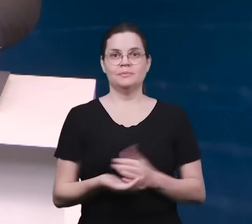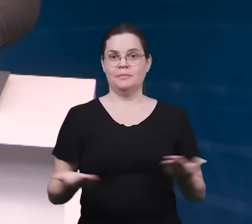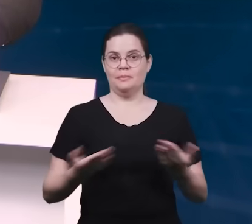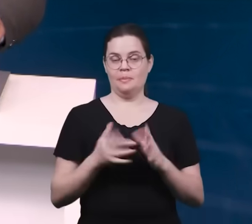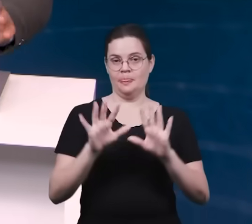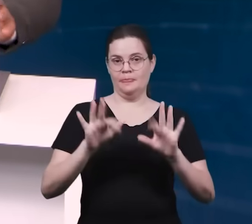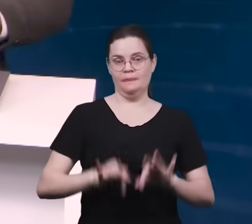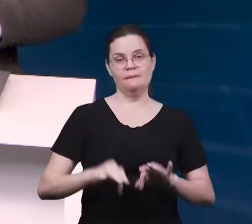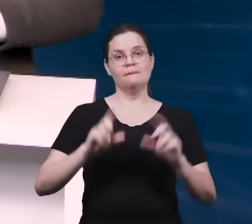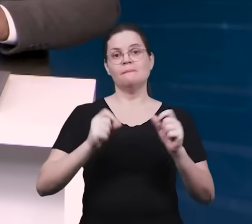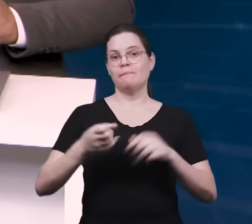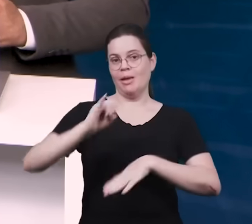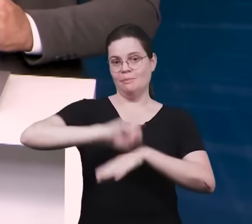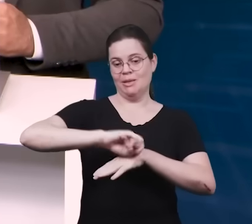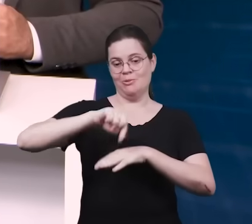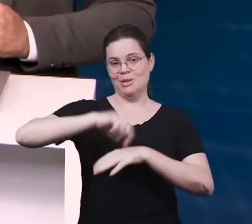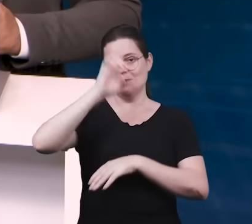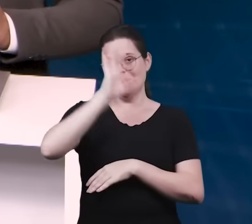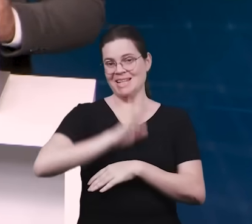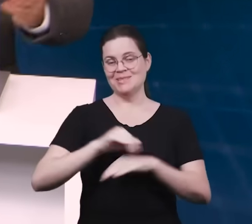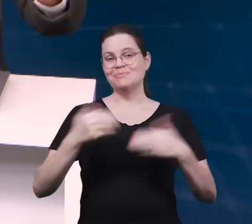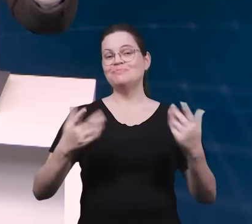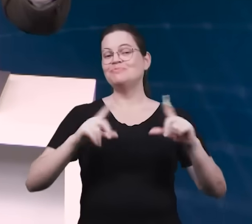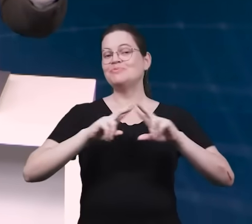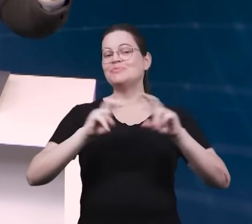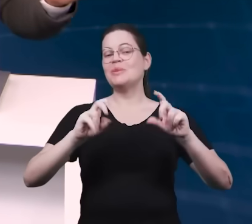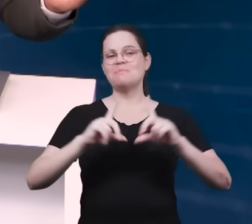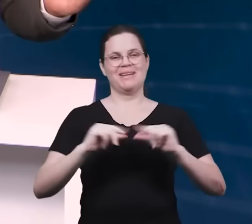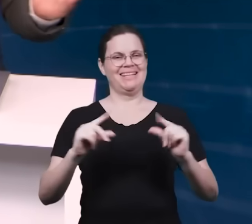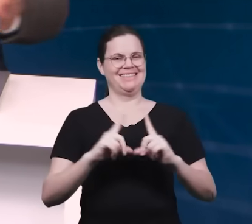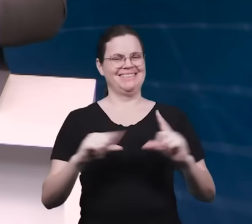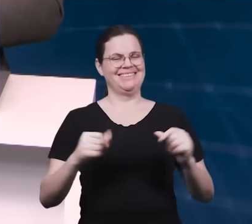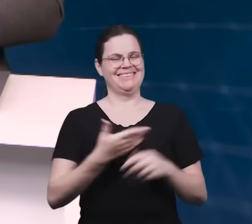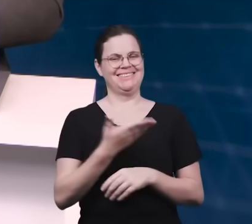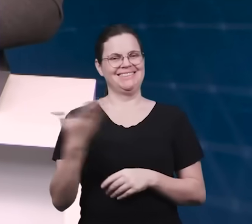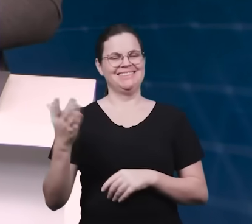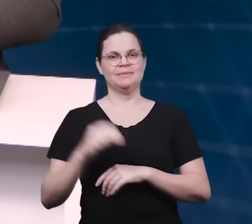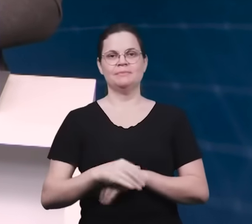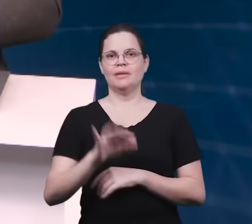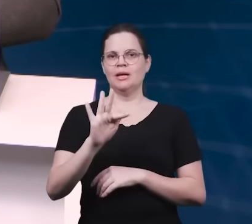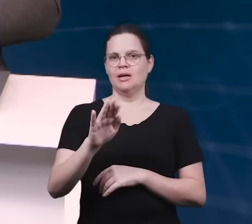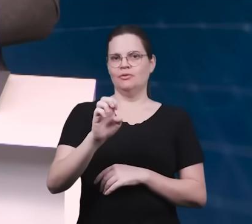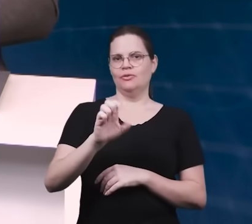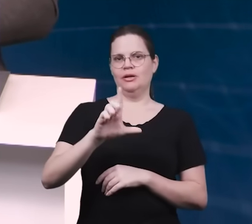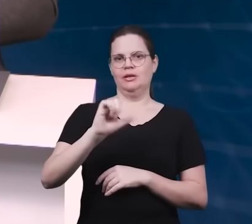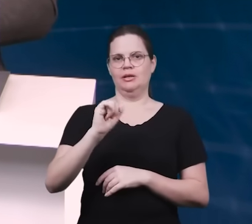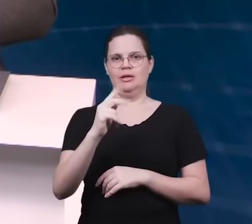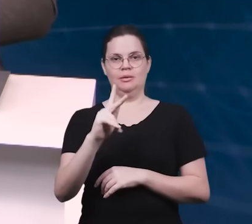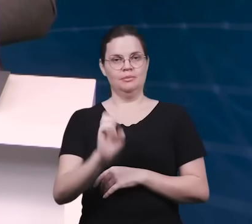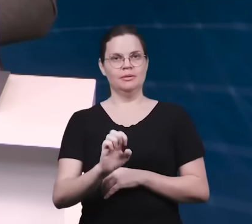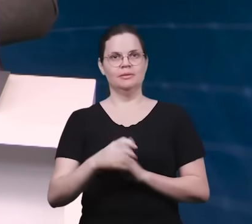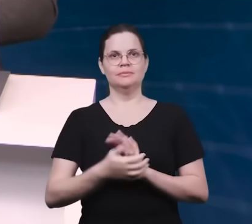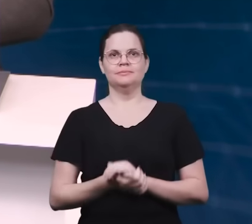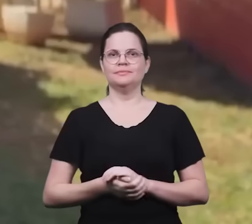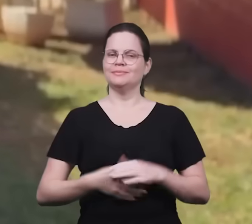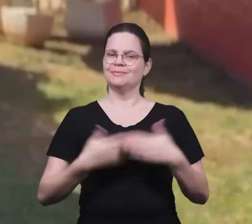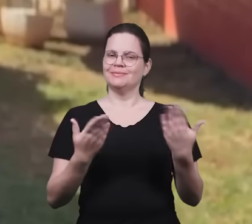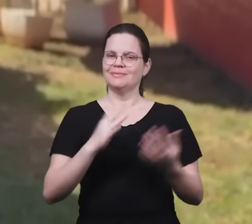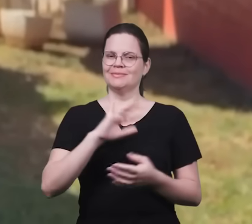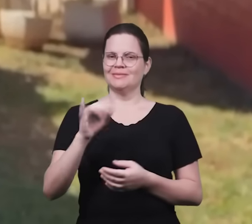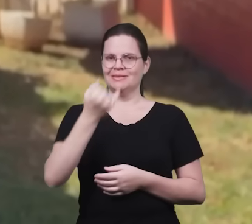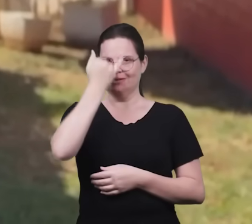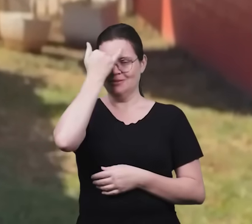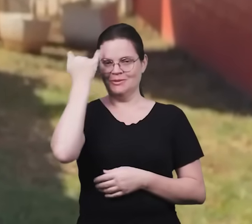Vamos encerrar falando da capital do nosso país. Vamos falar sobre Brasília com o correspondente Felipe Martins. Felipe.